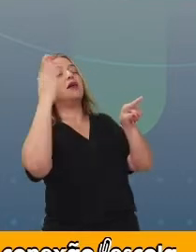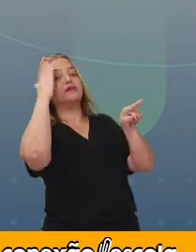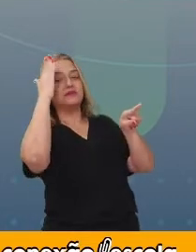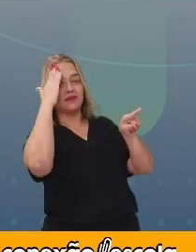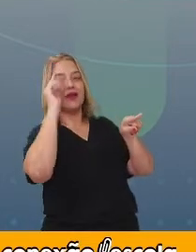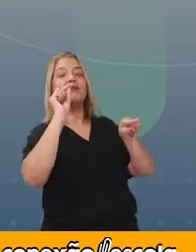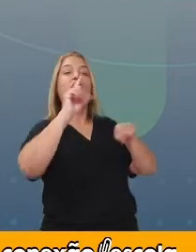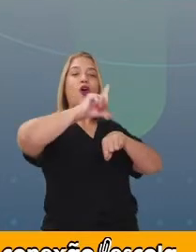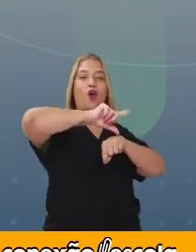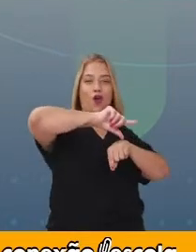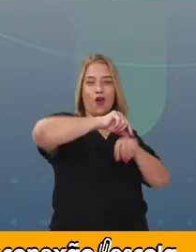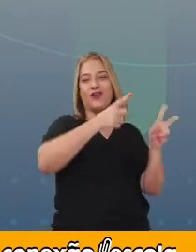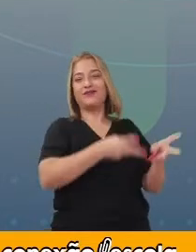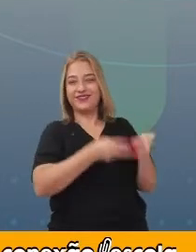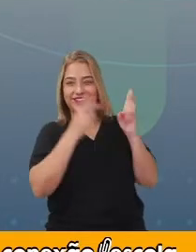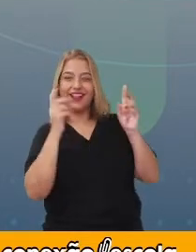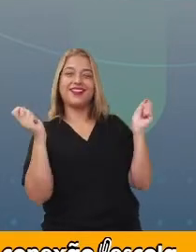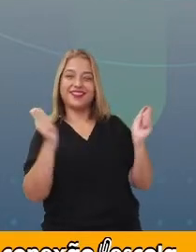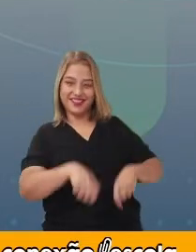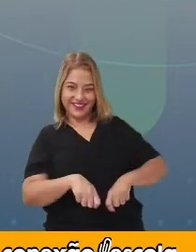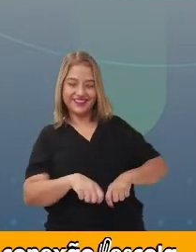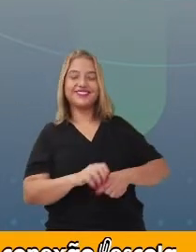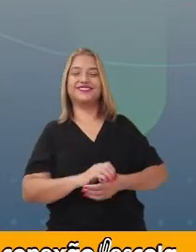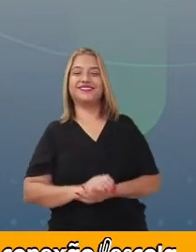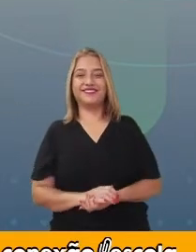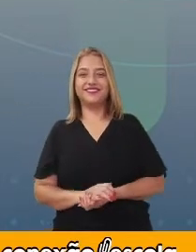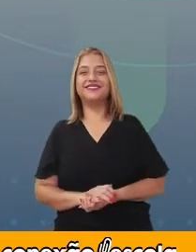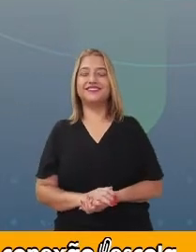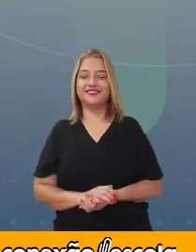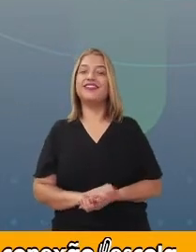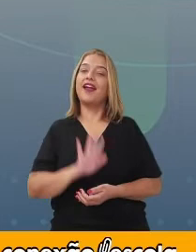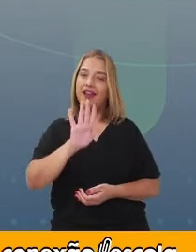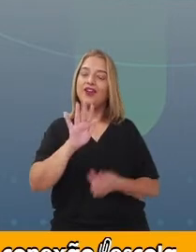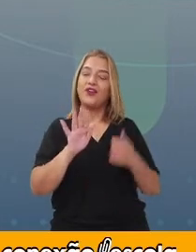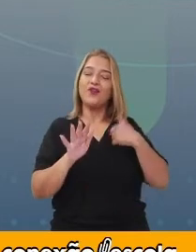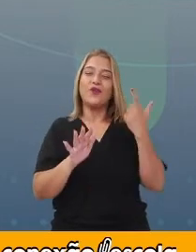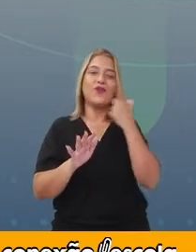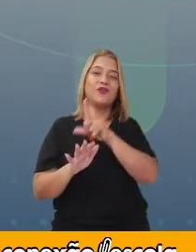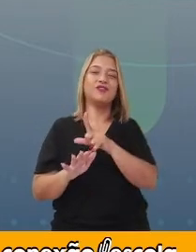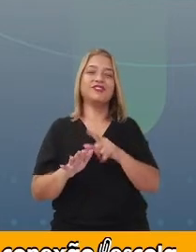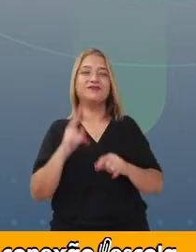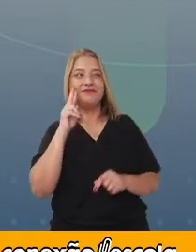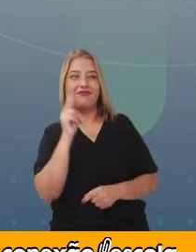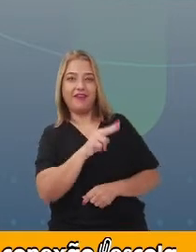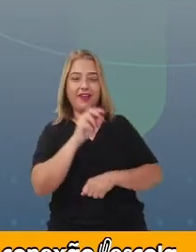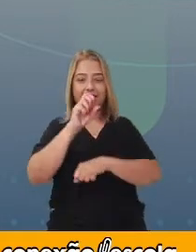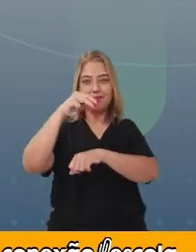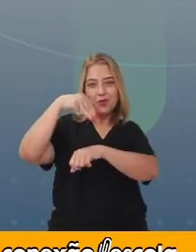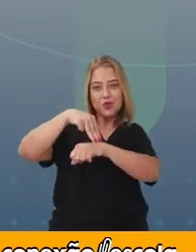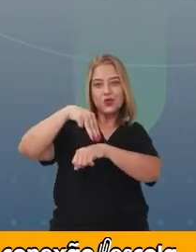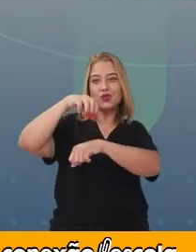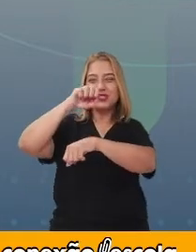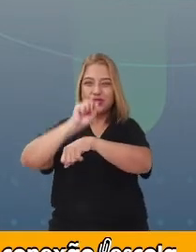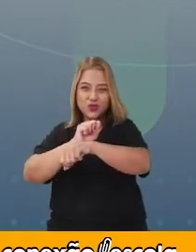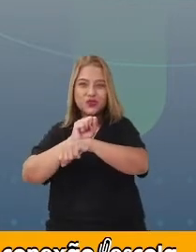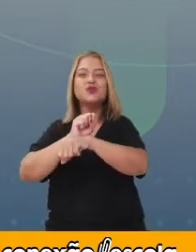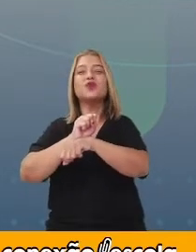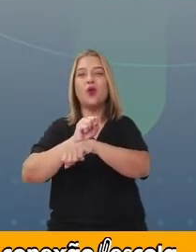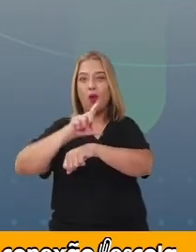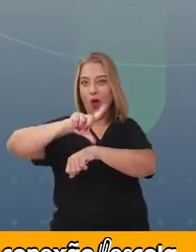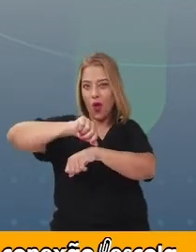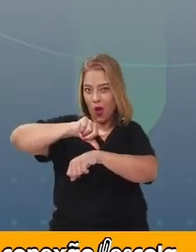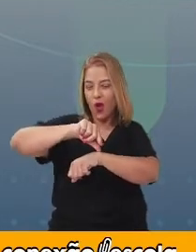está o ponteiro das horas e o ponteiro dos minutos. Aí sim você sabe olhar a hora com